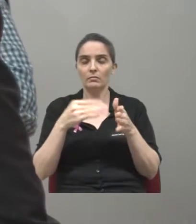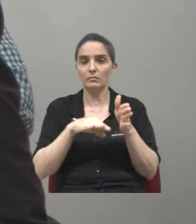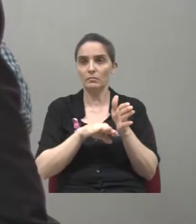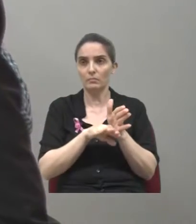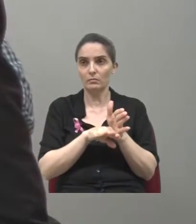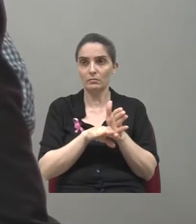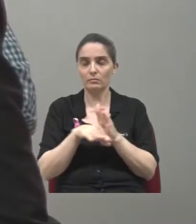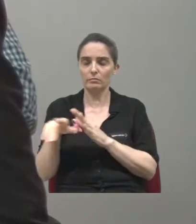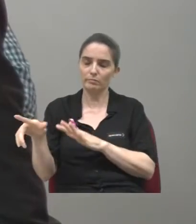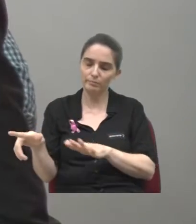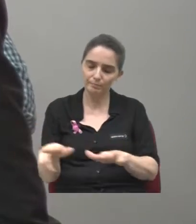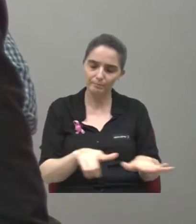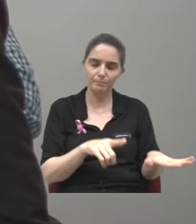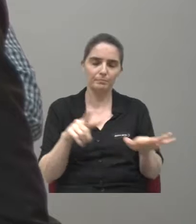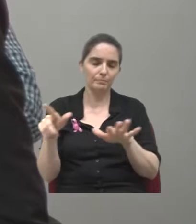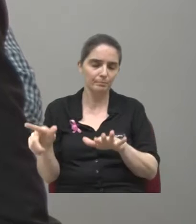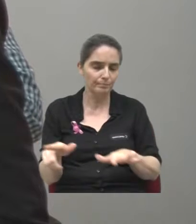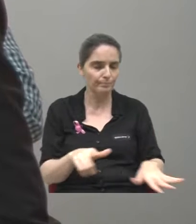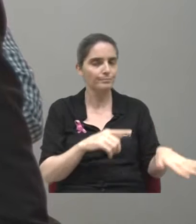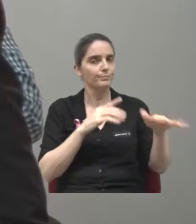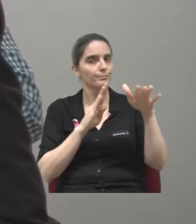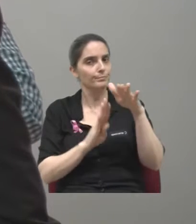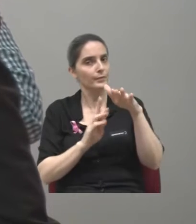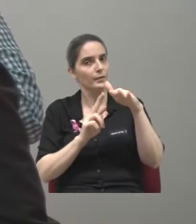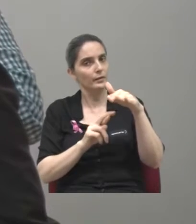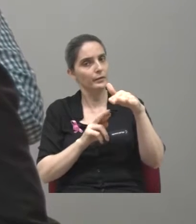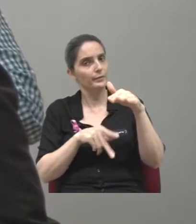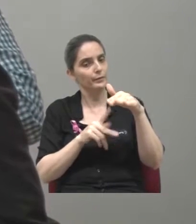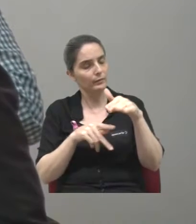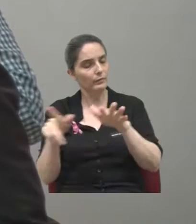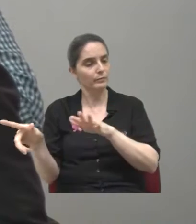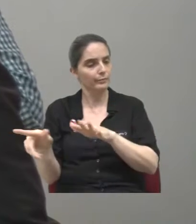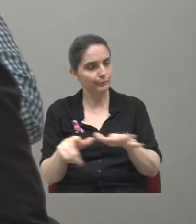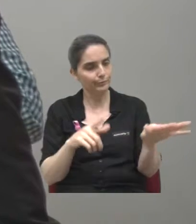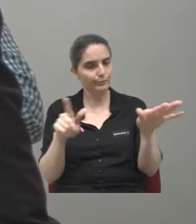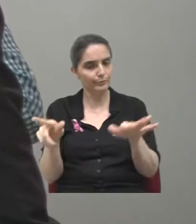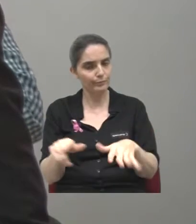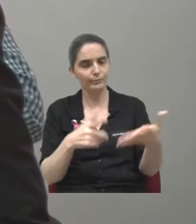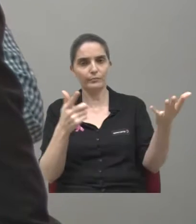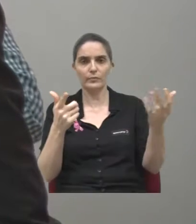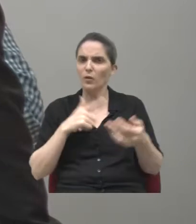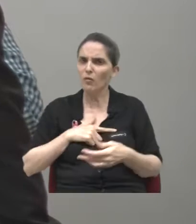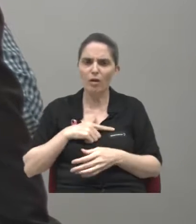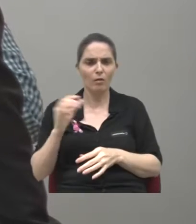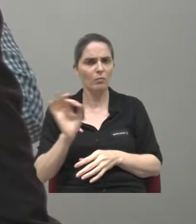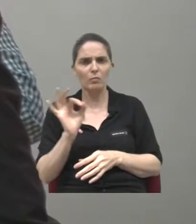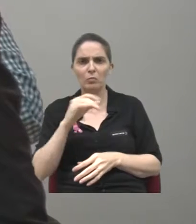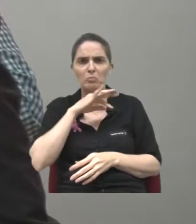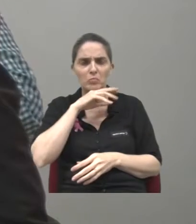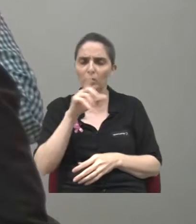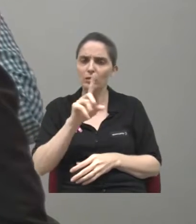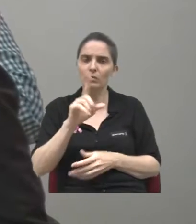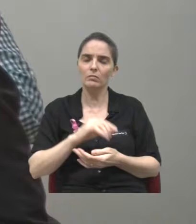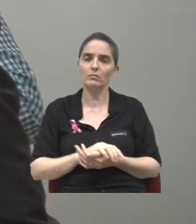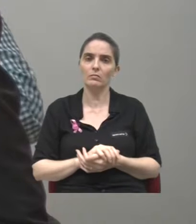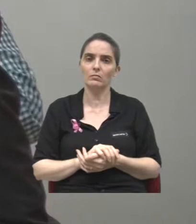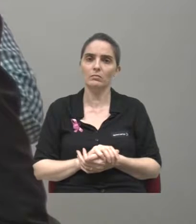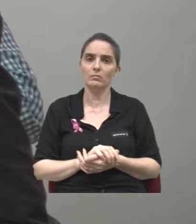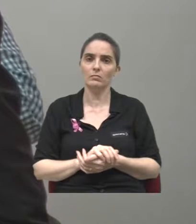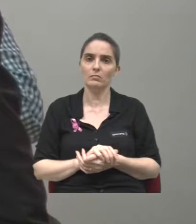sobre BRK. A cada semana. E não é feio, não é ruim ter que romper algo.